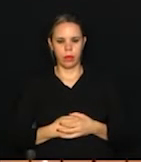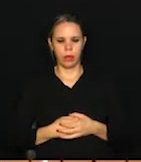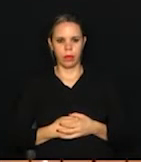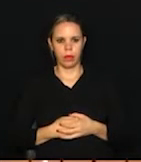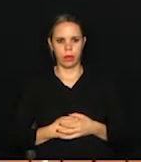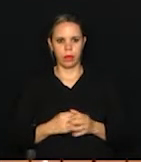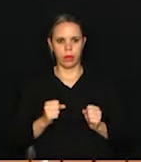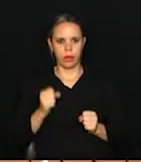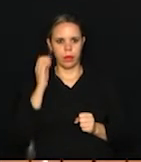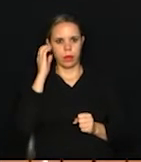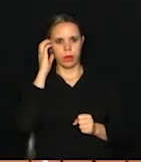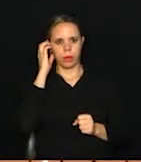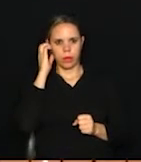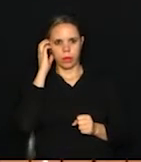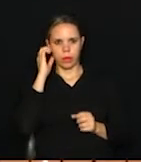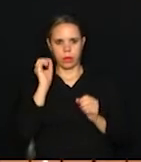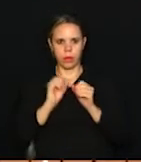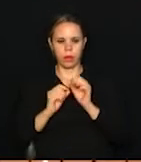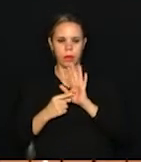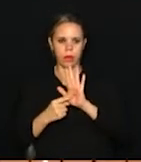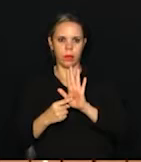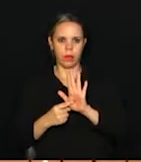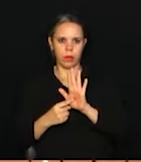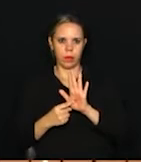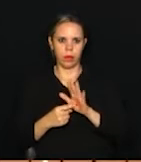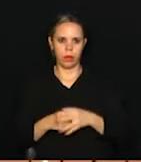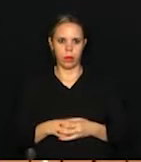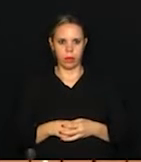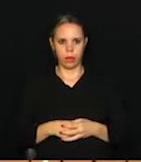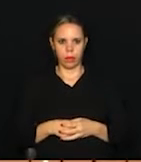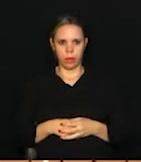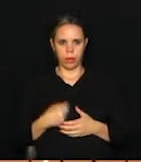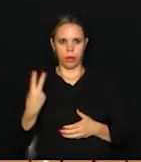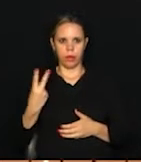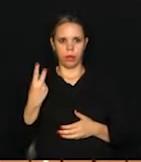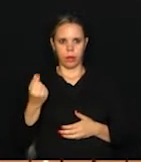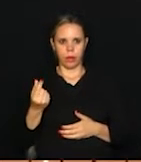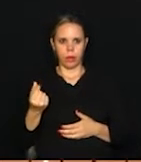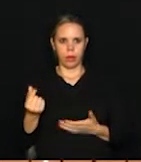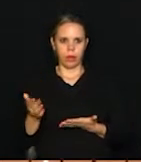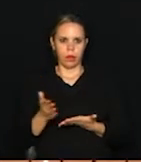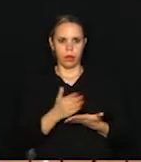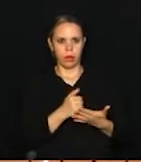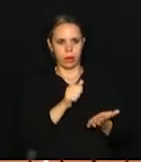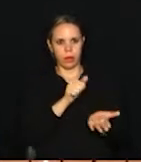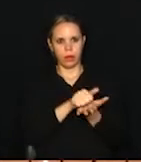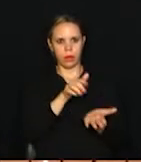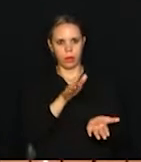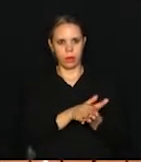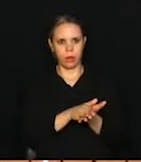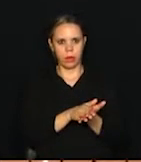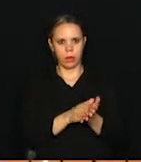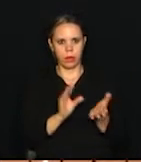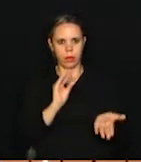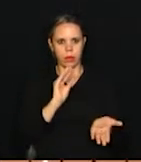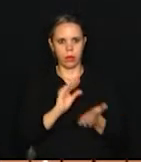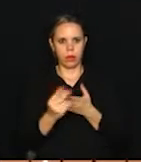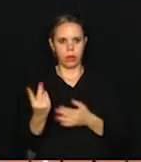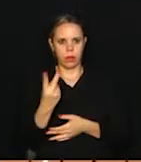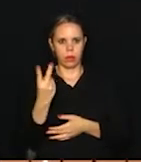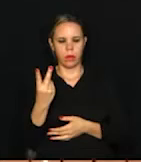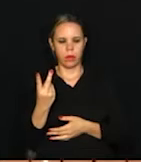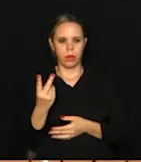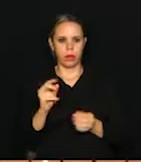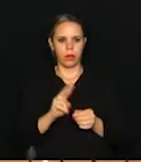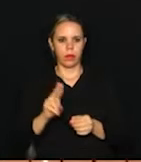gente possa fazer hoje a apresentação dos valores arrecadados das multas e da destinação dos valores